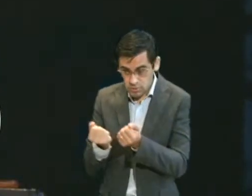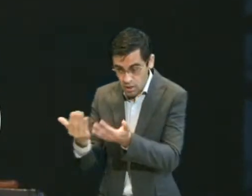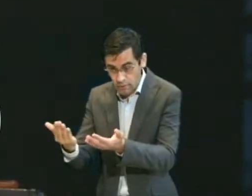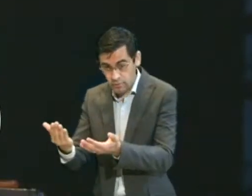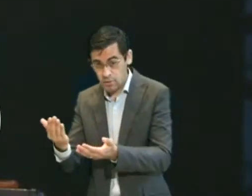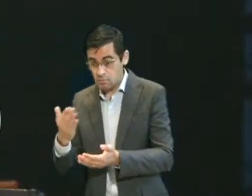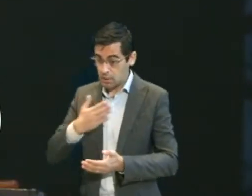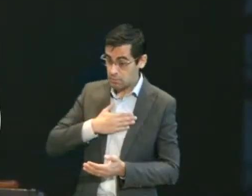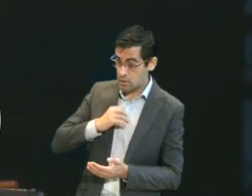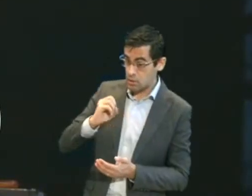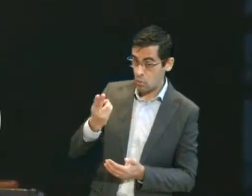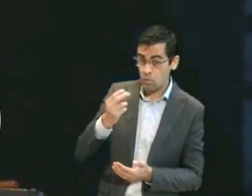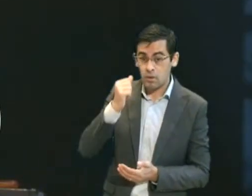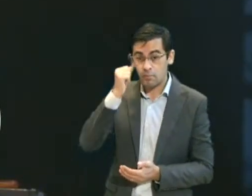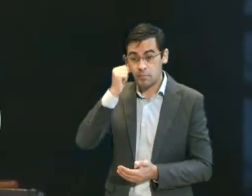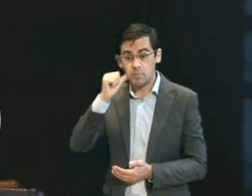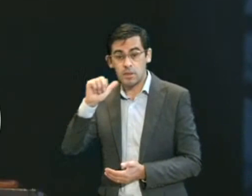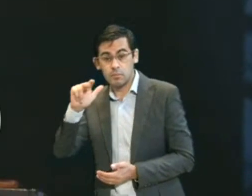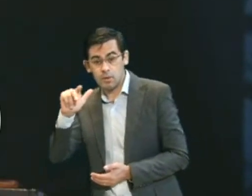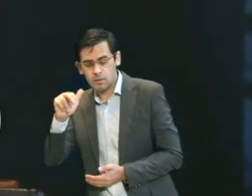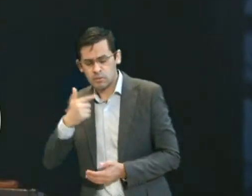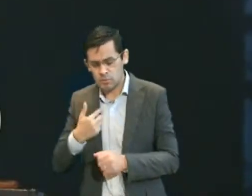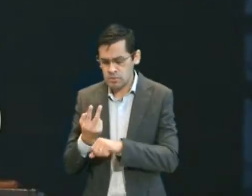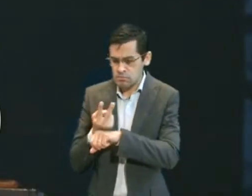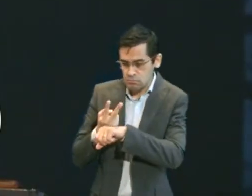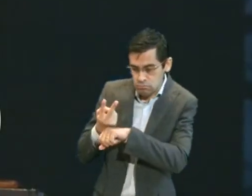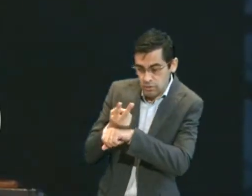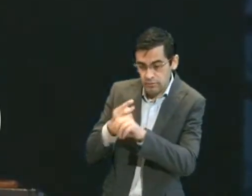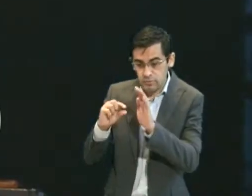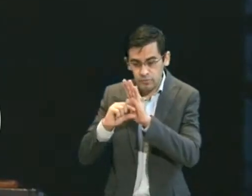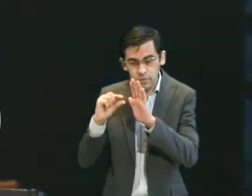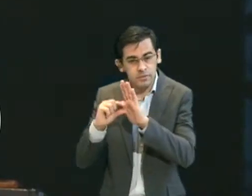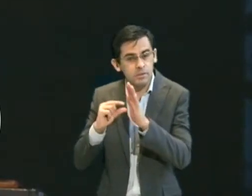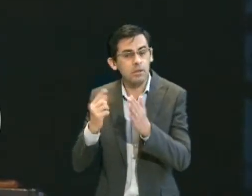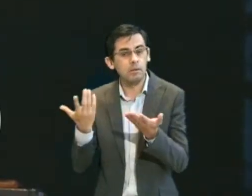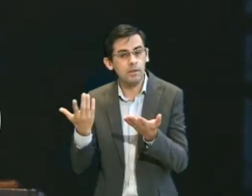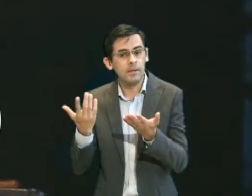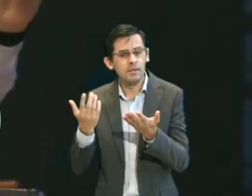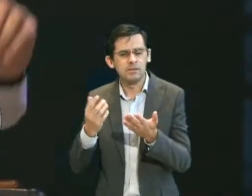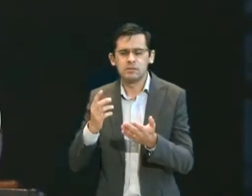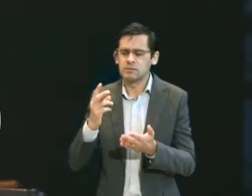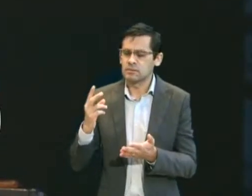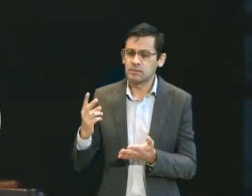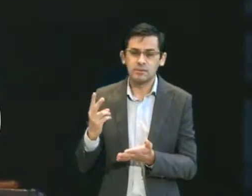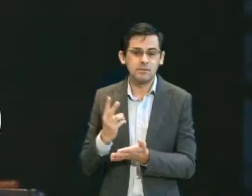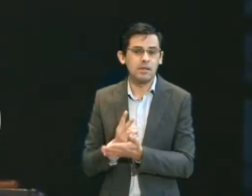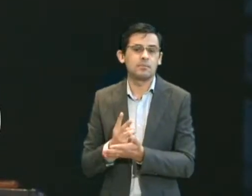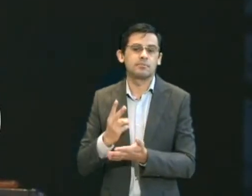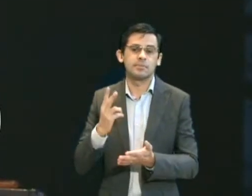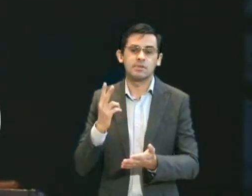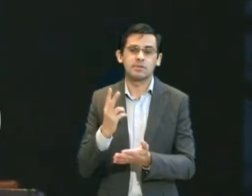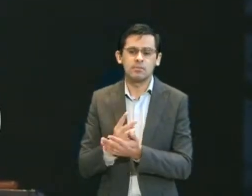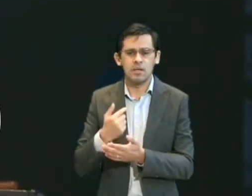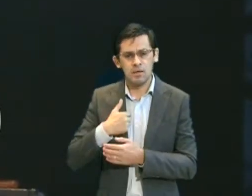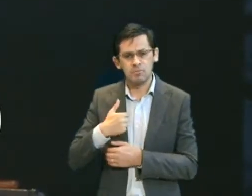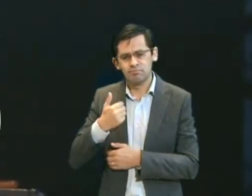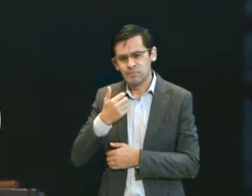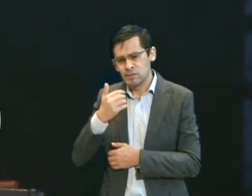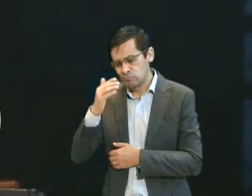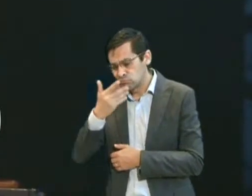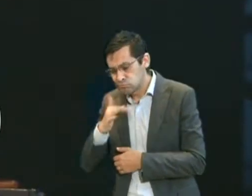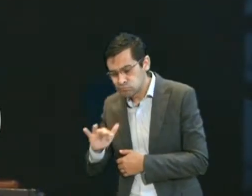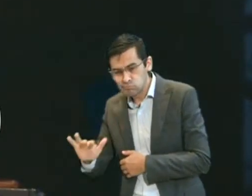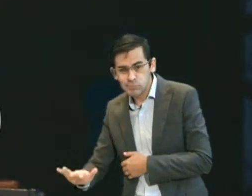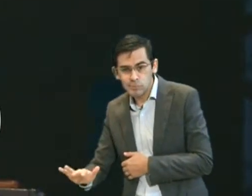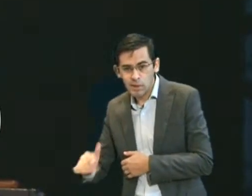outro, e nós abríamos ali procurando a revelação de Deus. E quantas vezes eu era pequenininho, eu abri